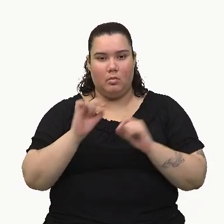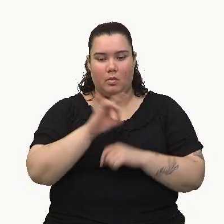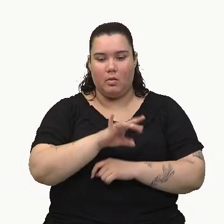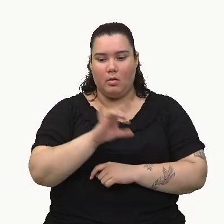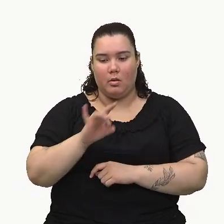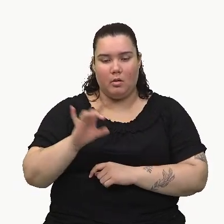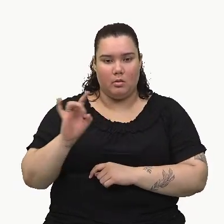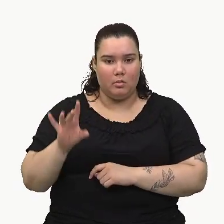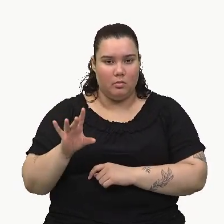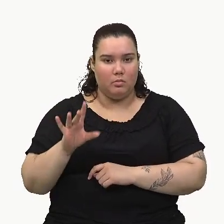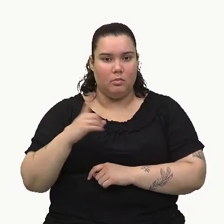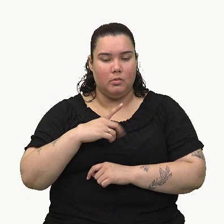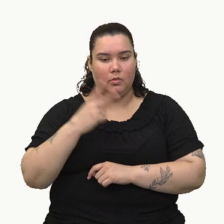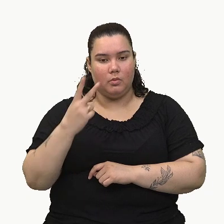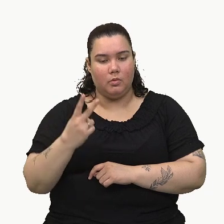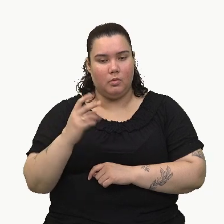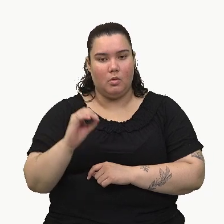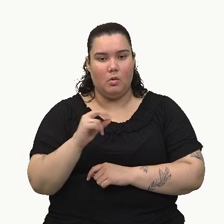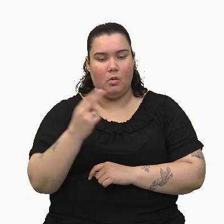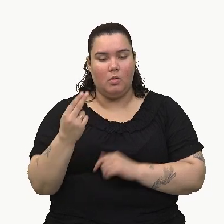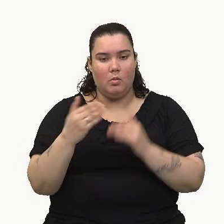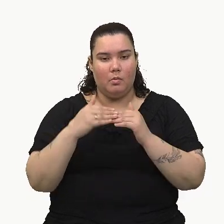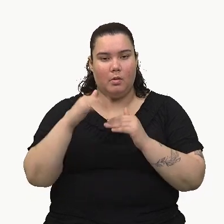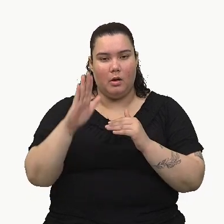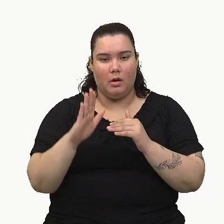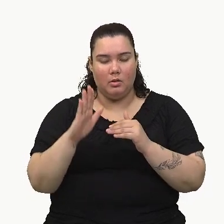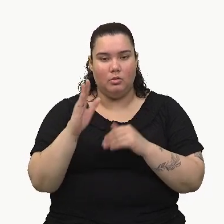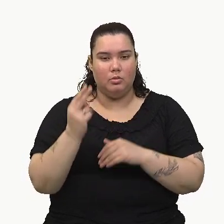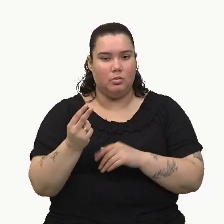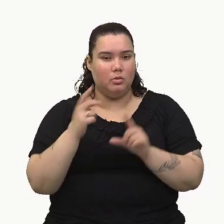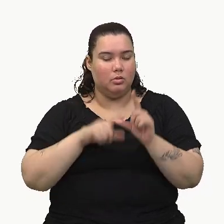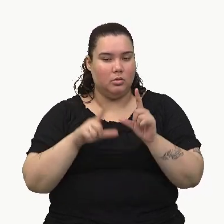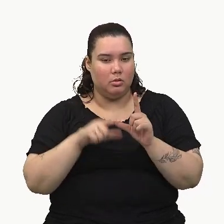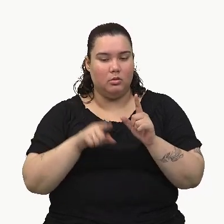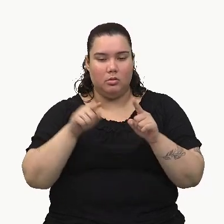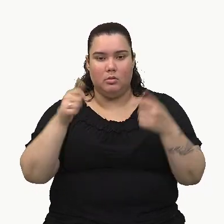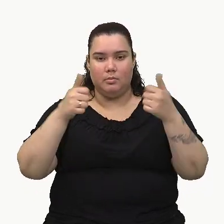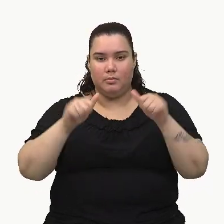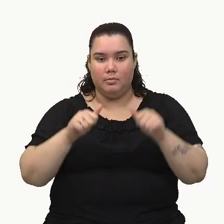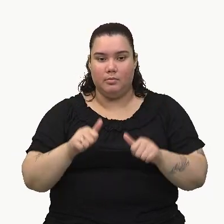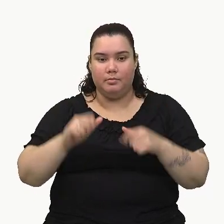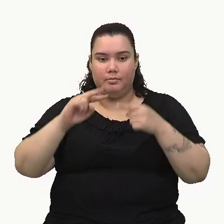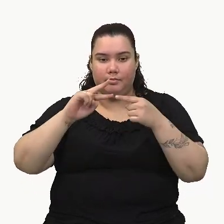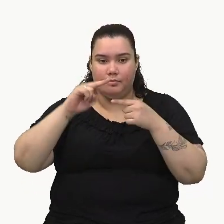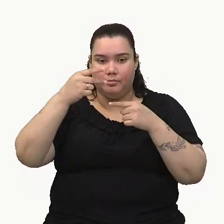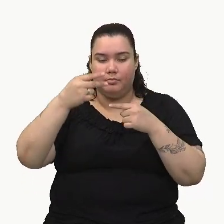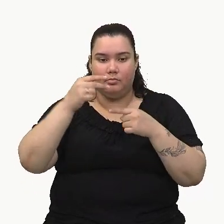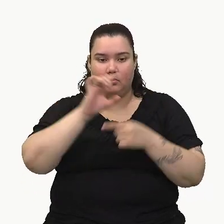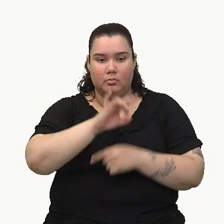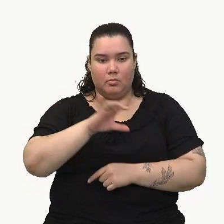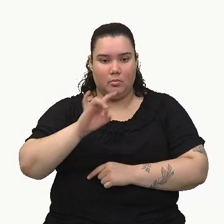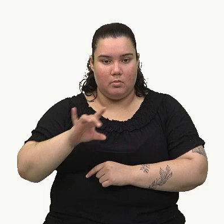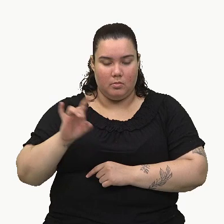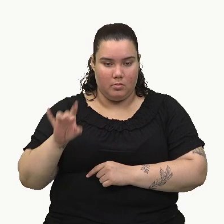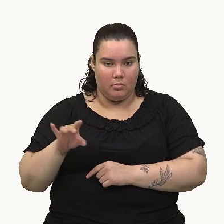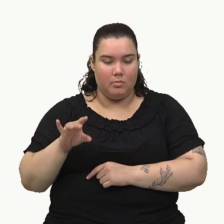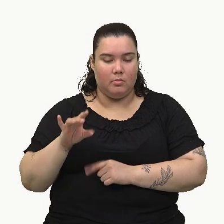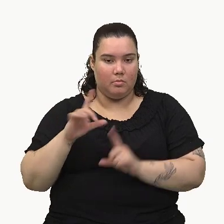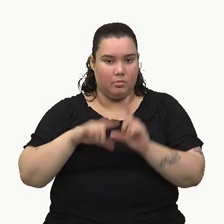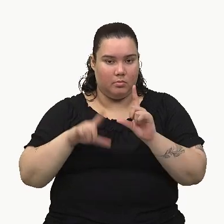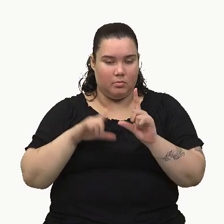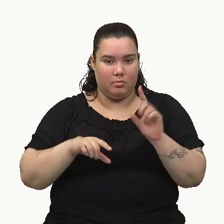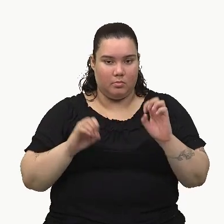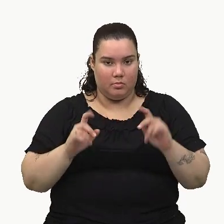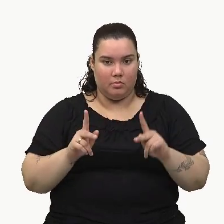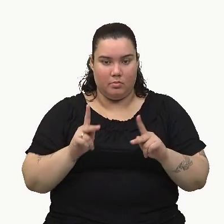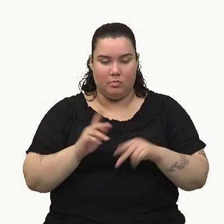elemento duas ou mais letras, você vai analisar o expoente de cada uma dessas letras, tá